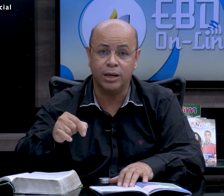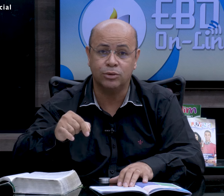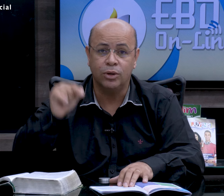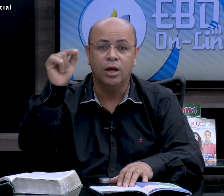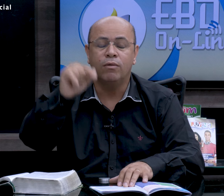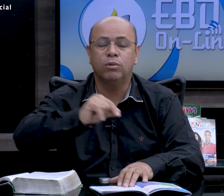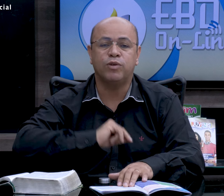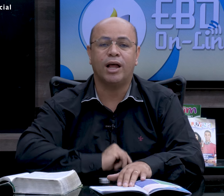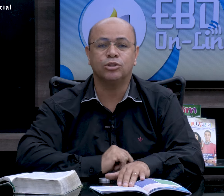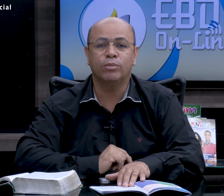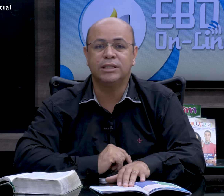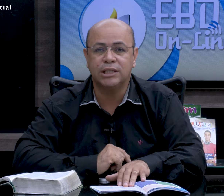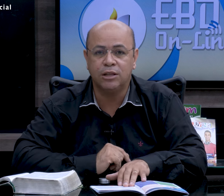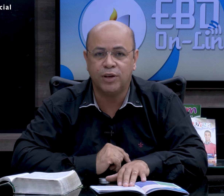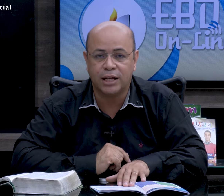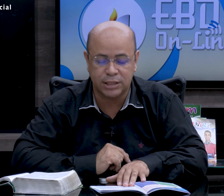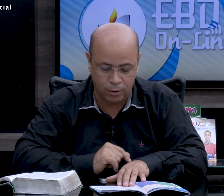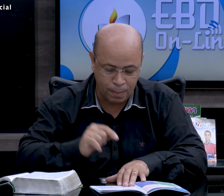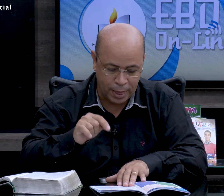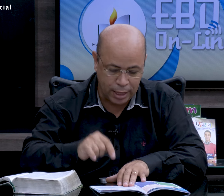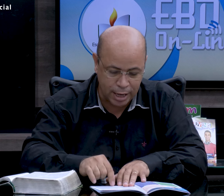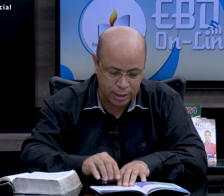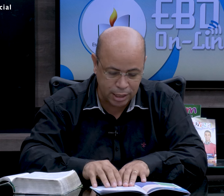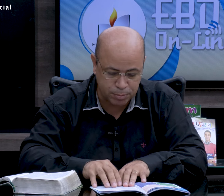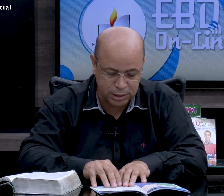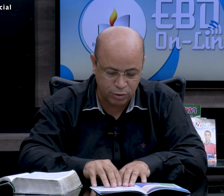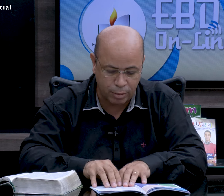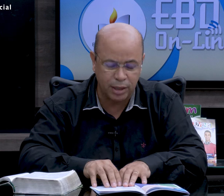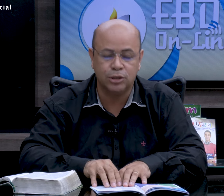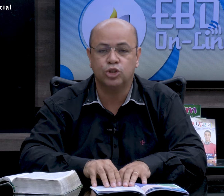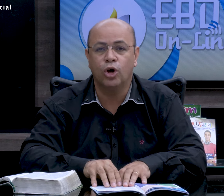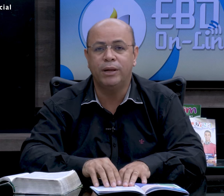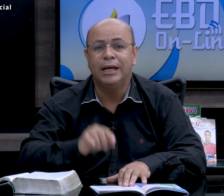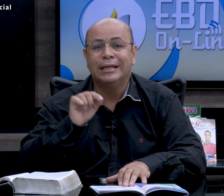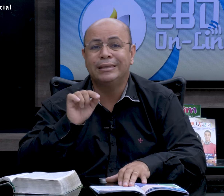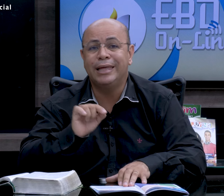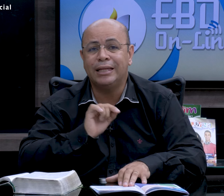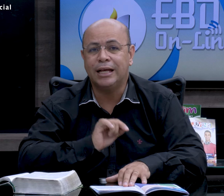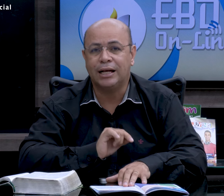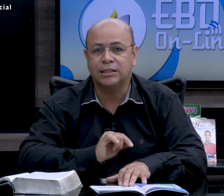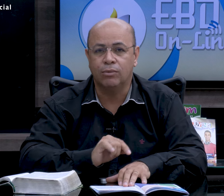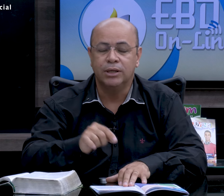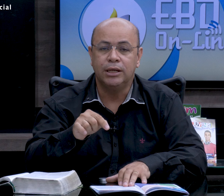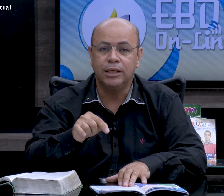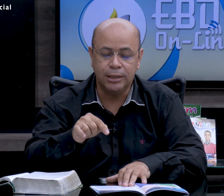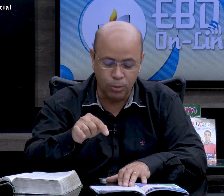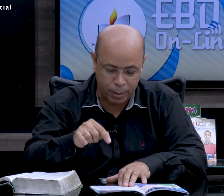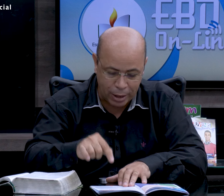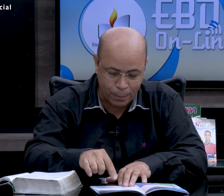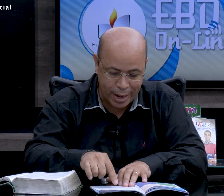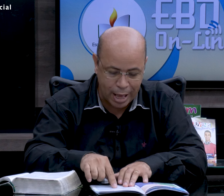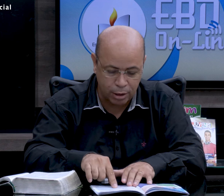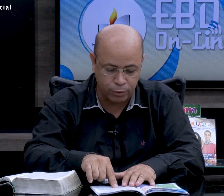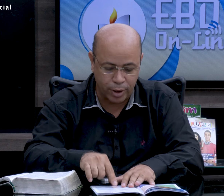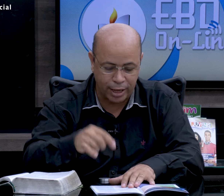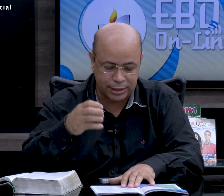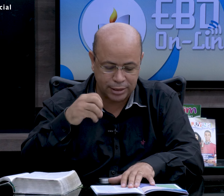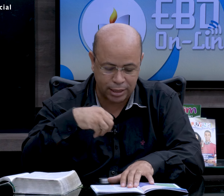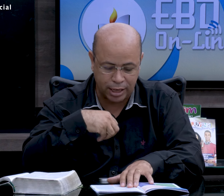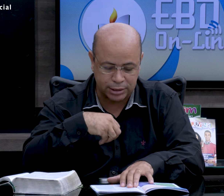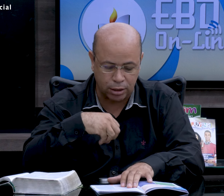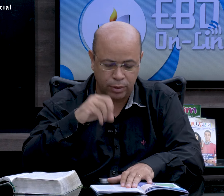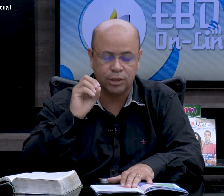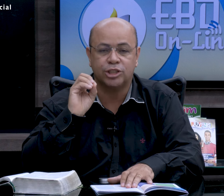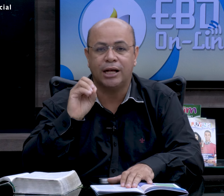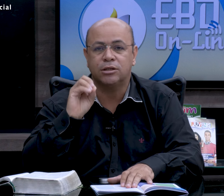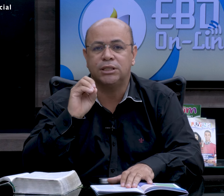nesse momento vamos falar sobre Santificação e aqui especificamente sobre dedicação e no primeiro parágrafo essa